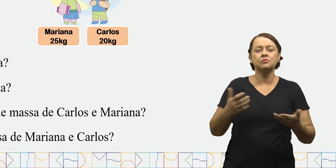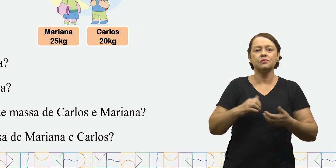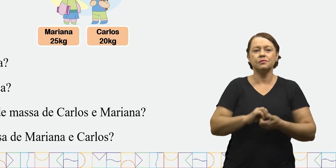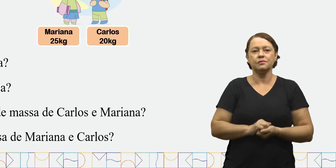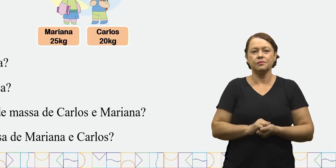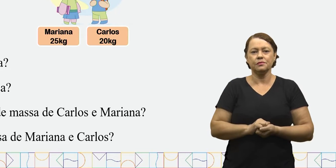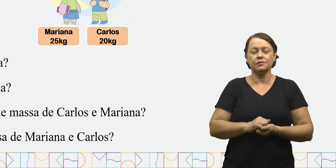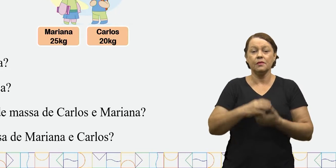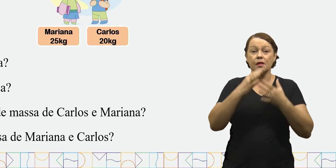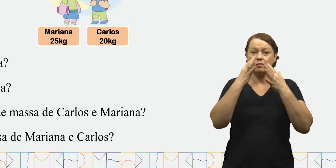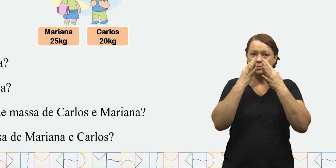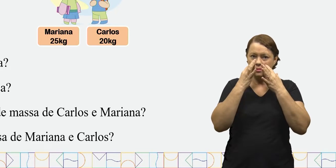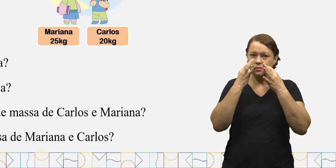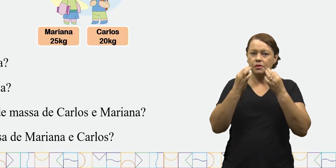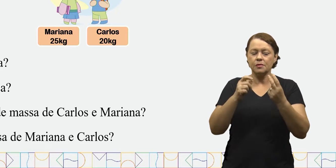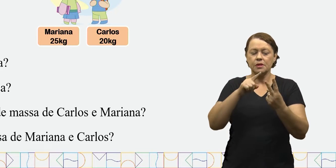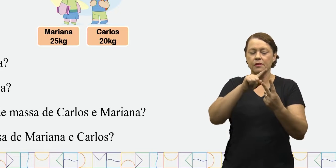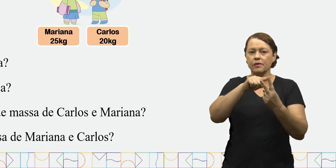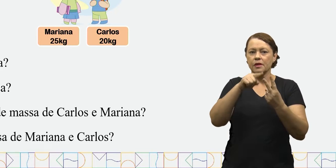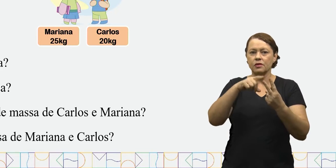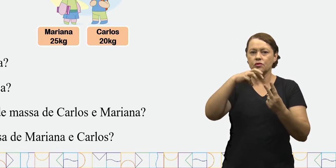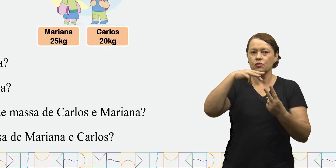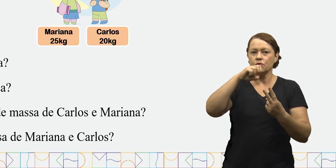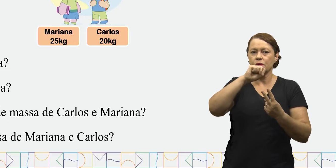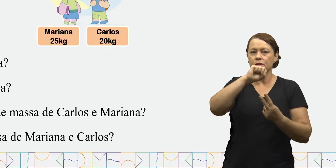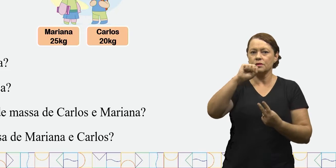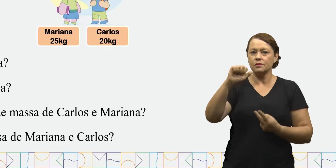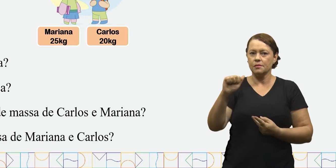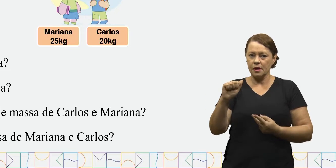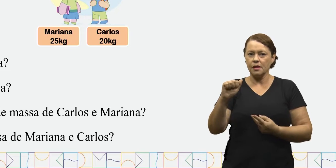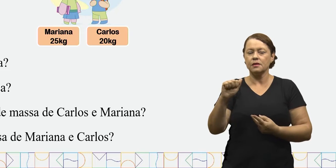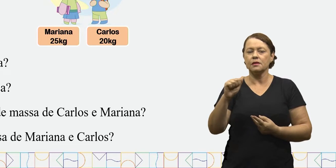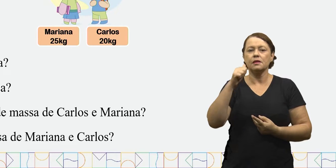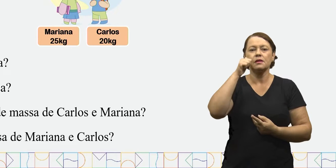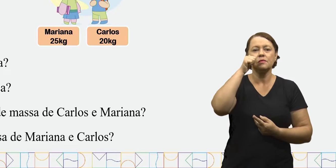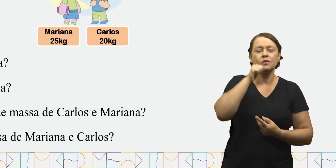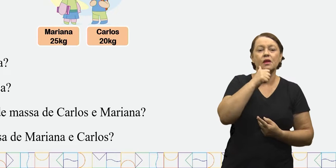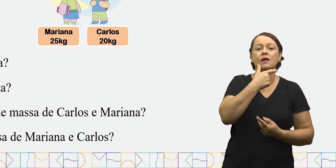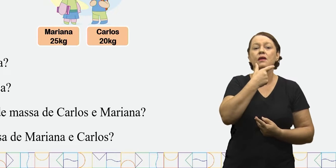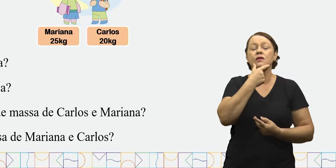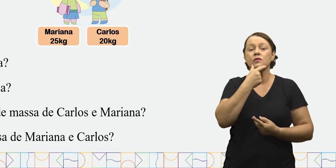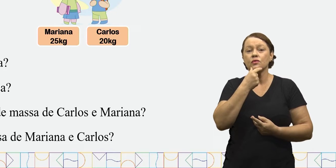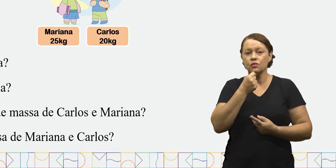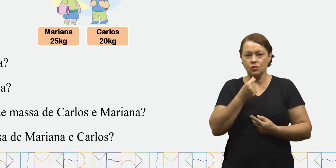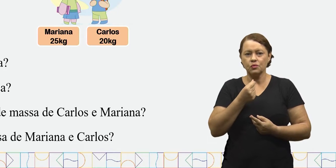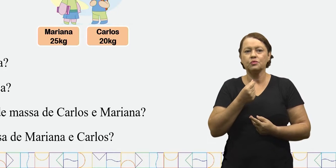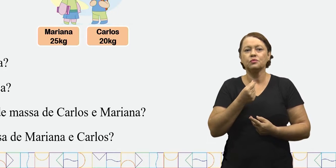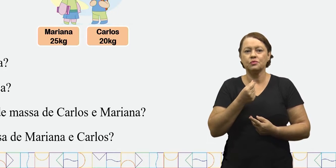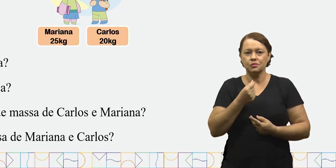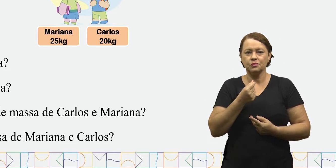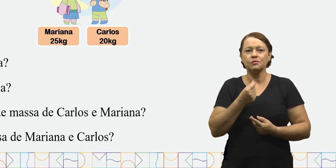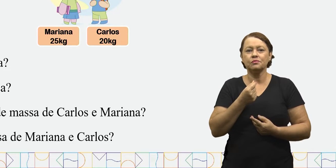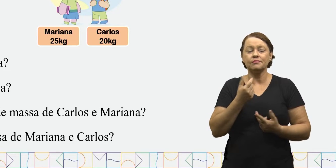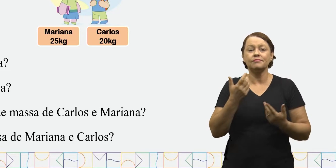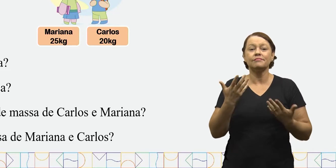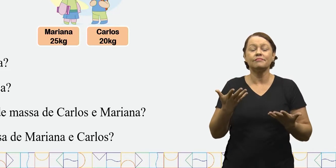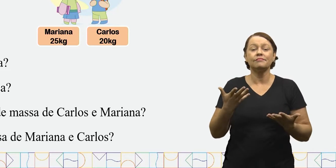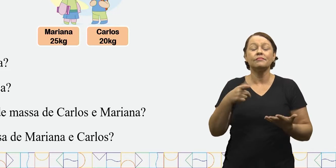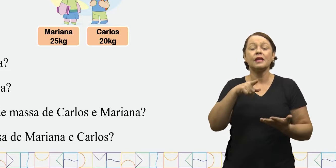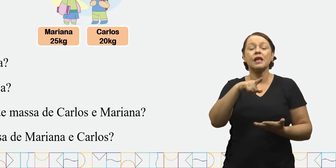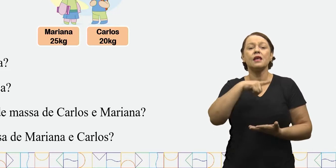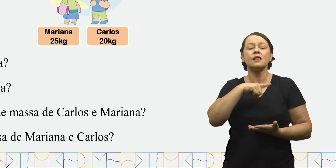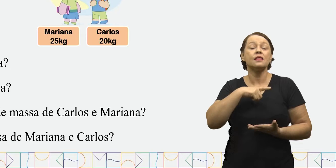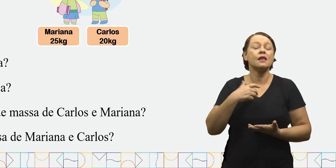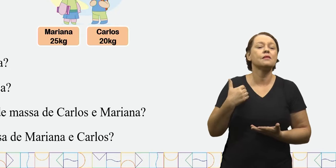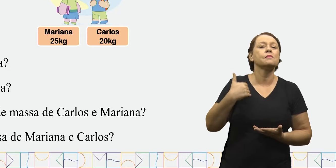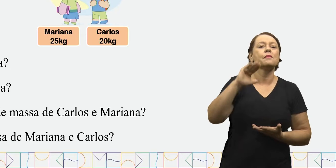Carlos? Observando as duas massas, tanto a de Mariana quanto a de Carlos.